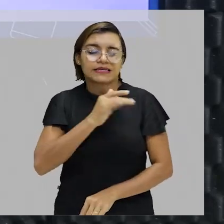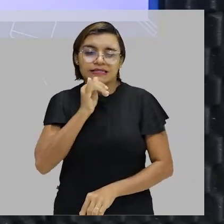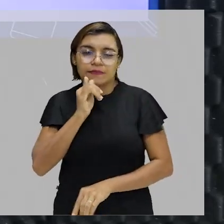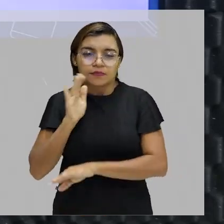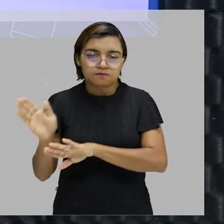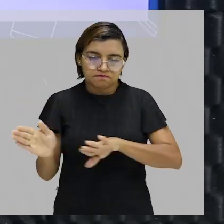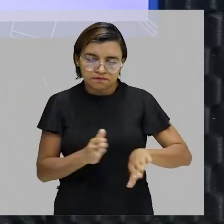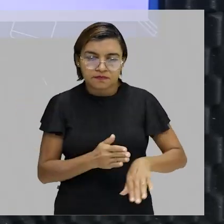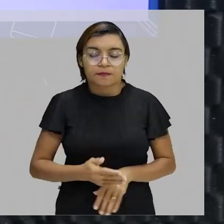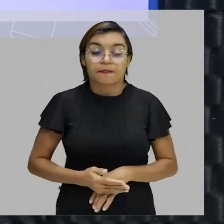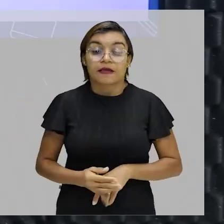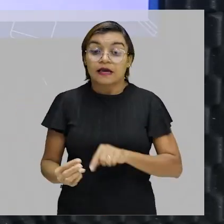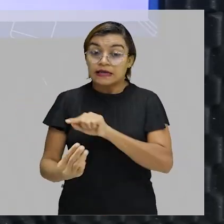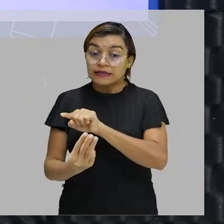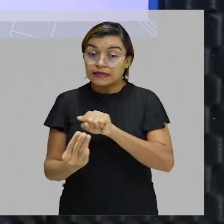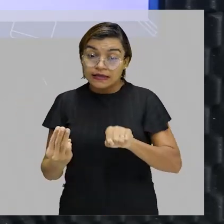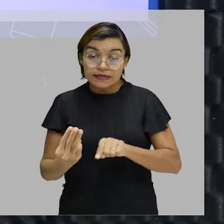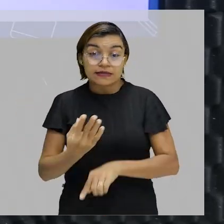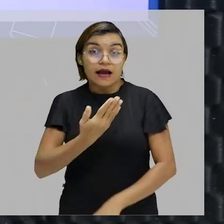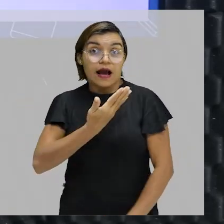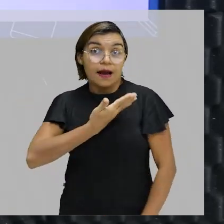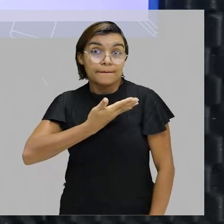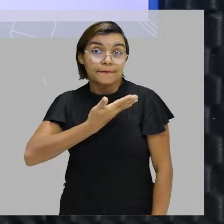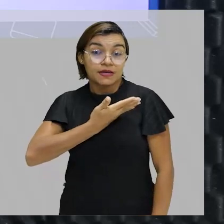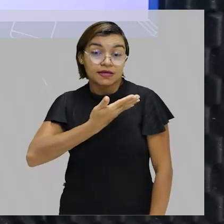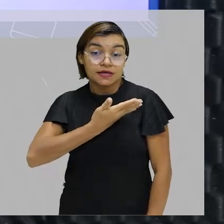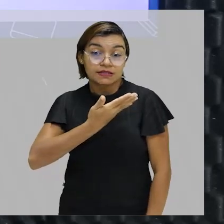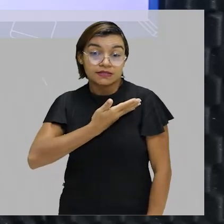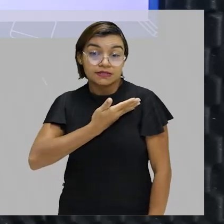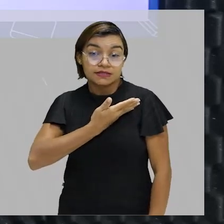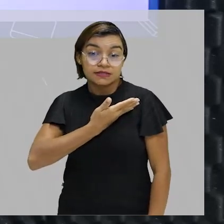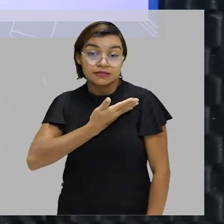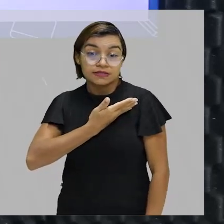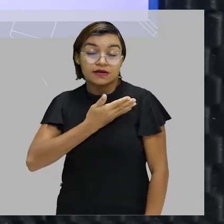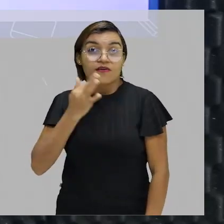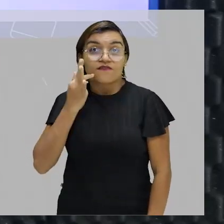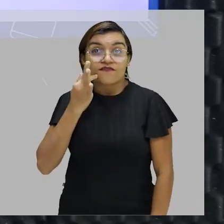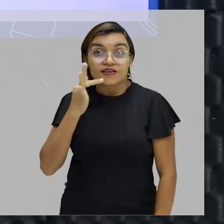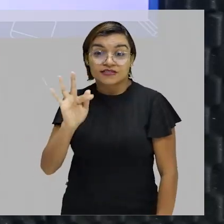visitarão em dezembro. 3